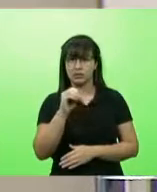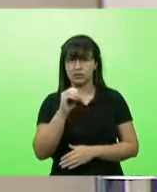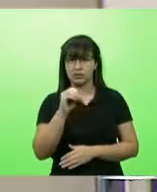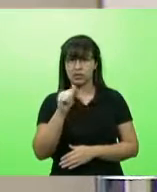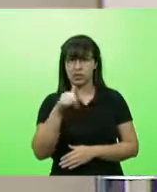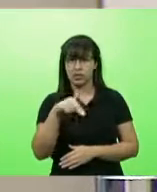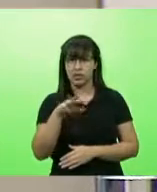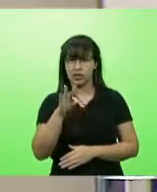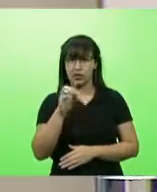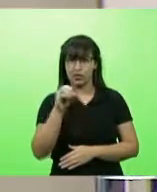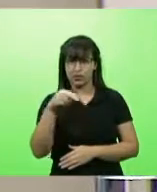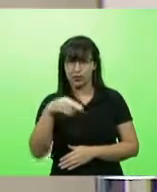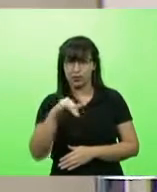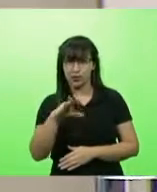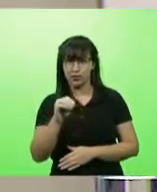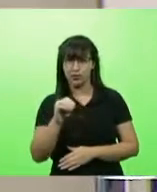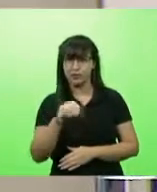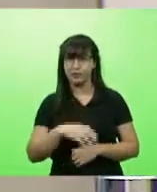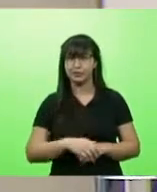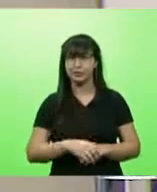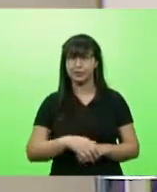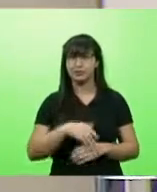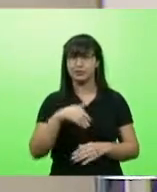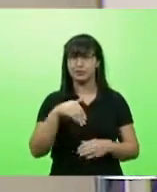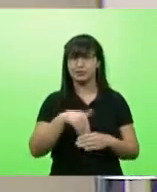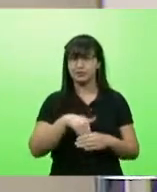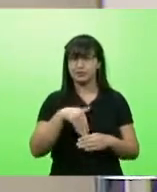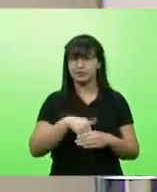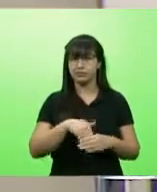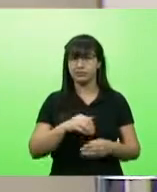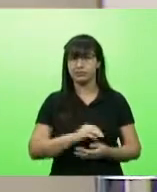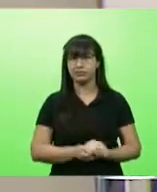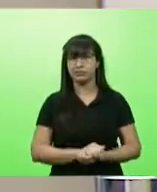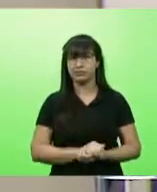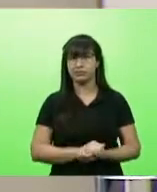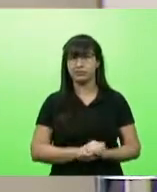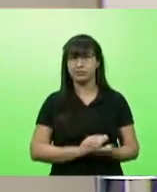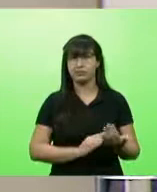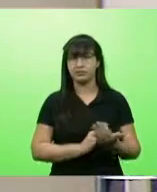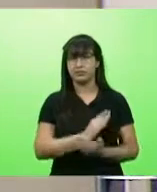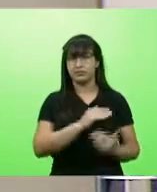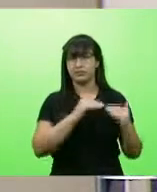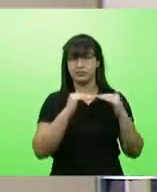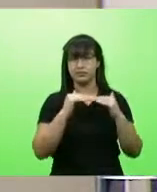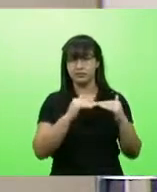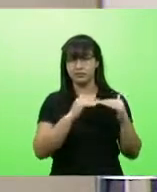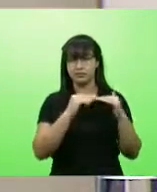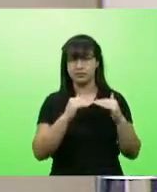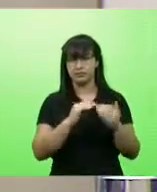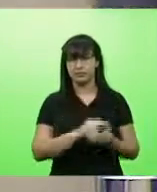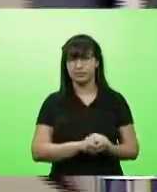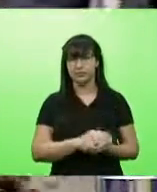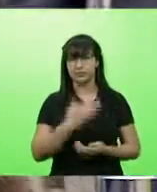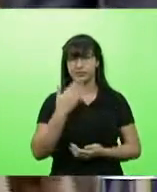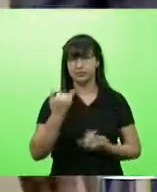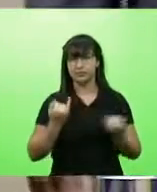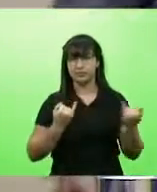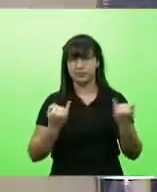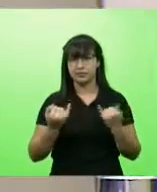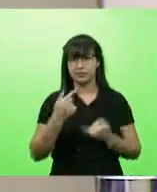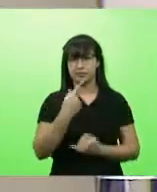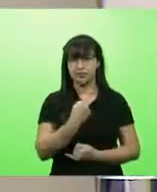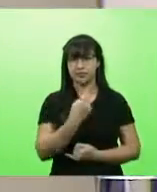Não havendo quem queira discutir, em votação, deputados que aprovam permaneçam como se encontram. Aprovado por unanimidade. Pedindo informação 143,